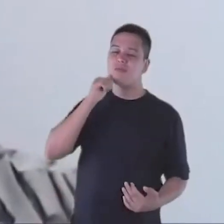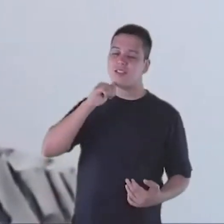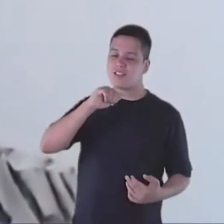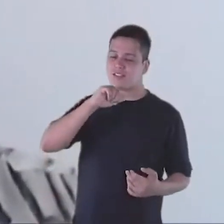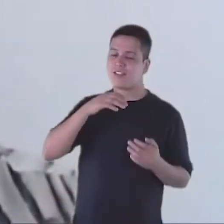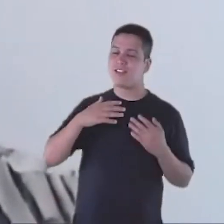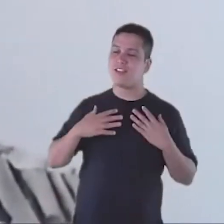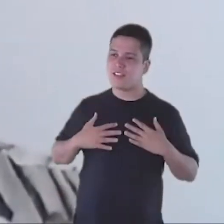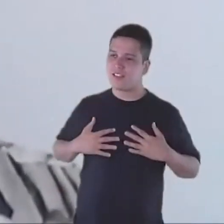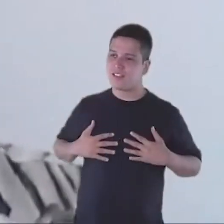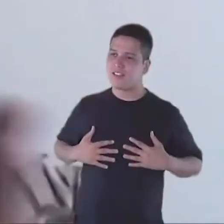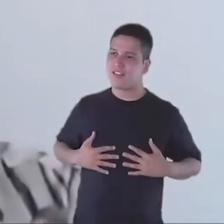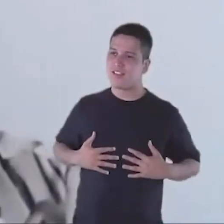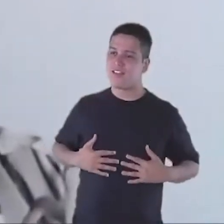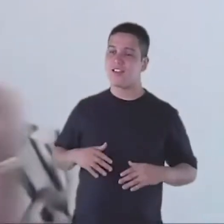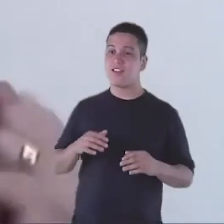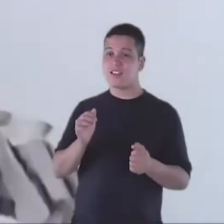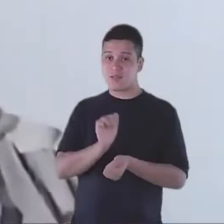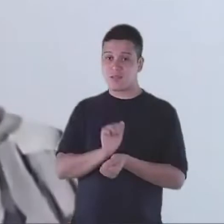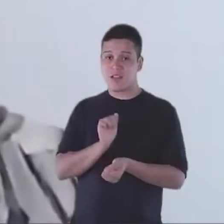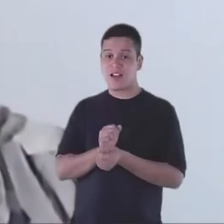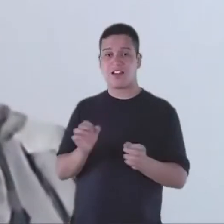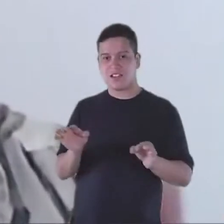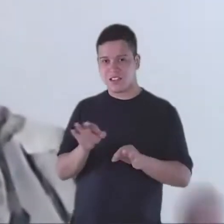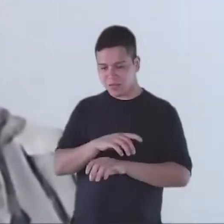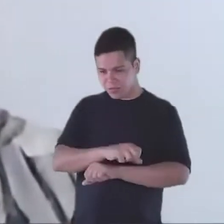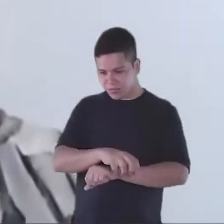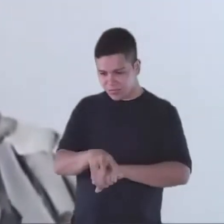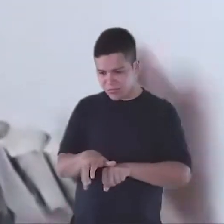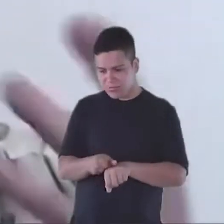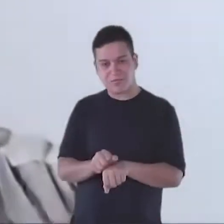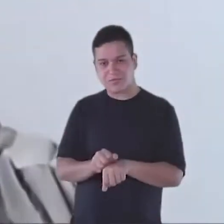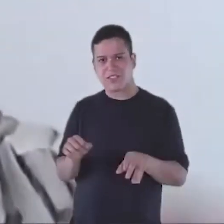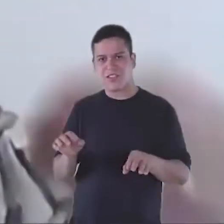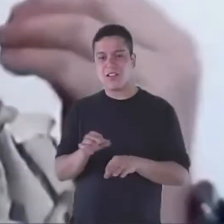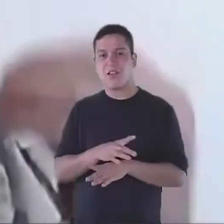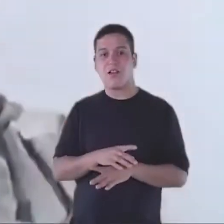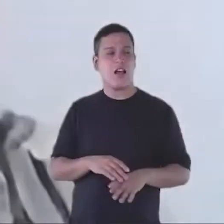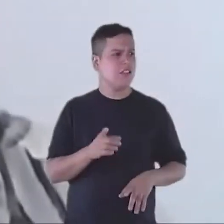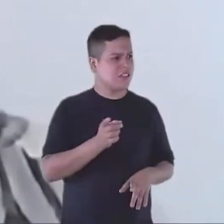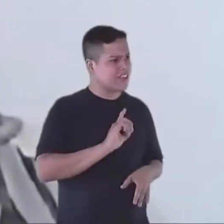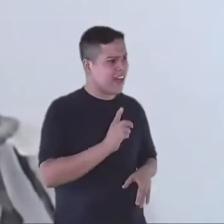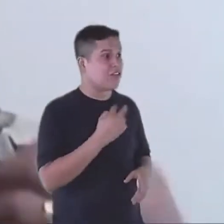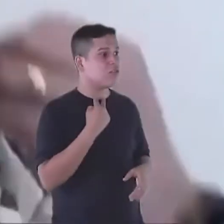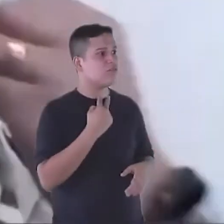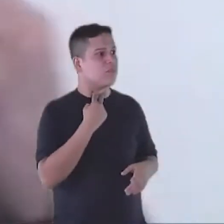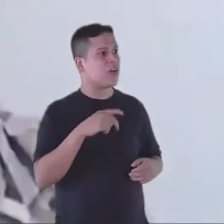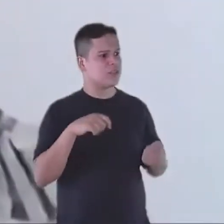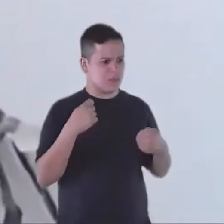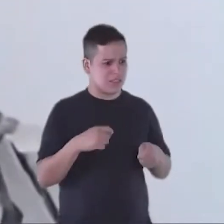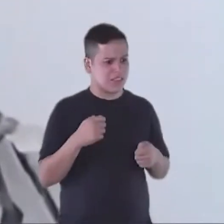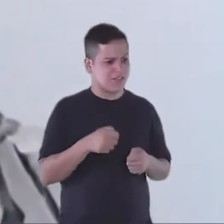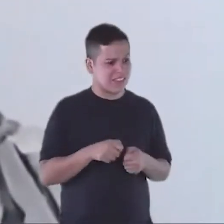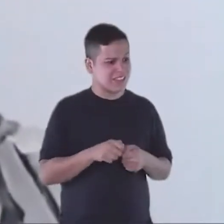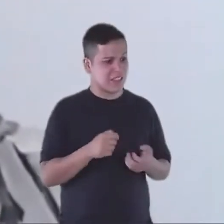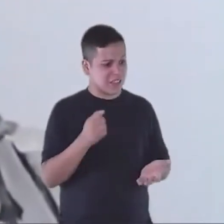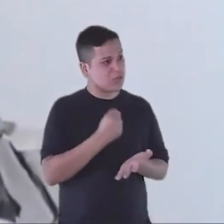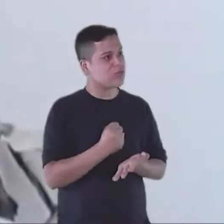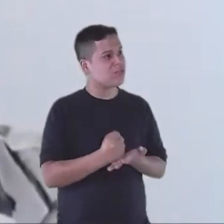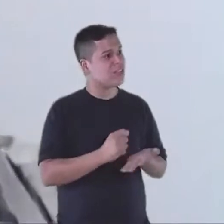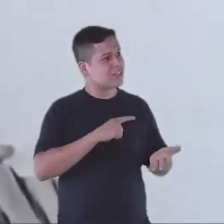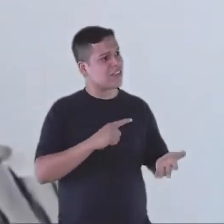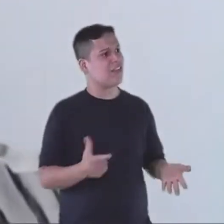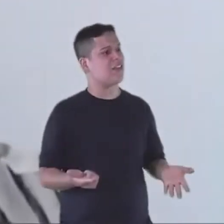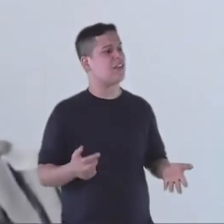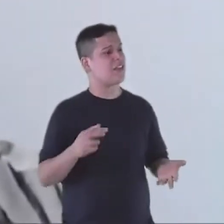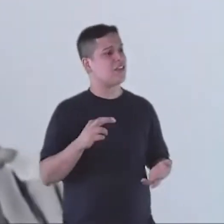vamos esperar a pandemia passar. Não, o contrato. Todo o dia ela me telefonava